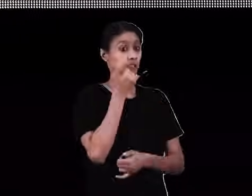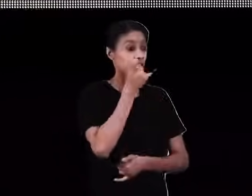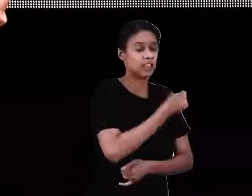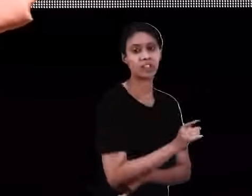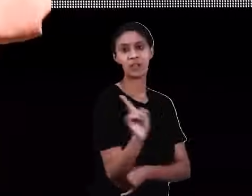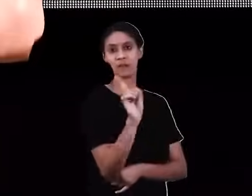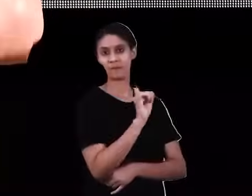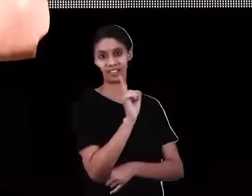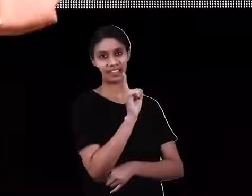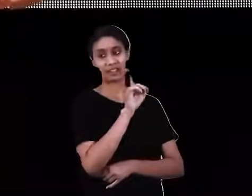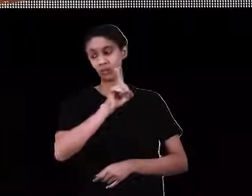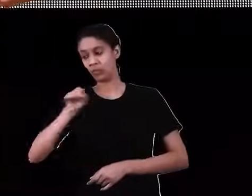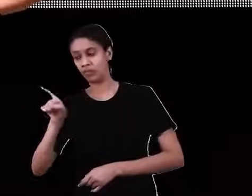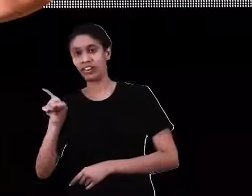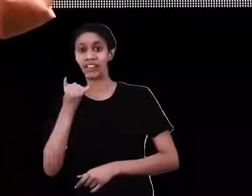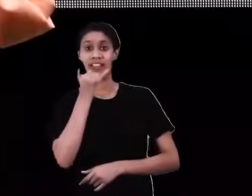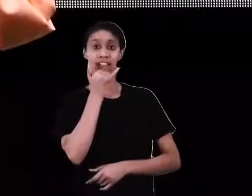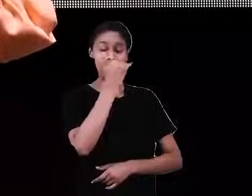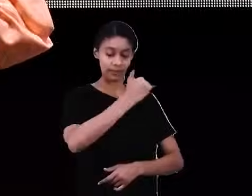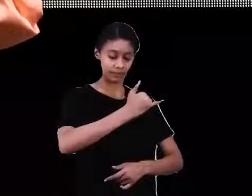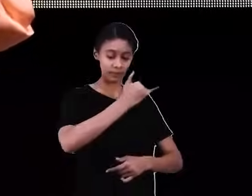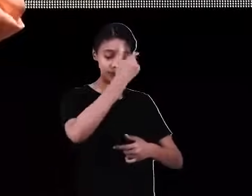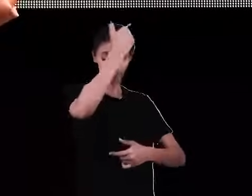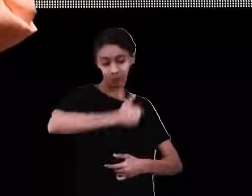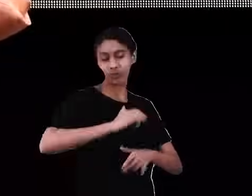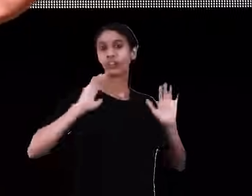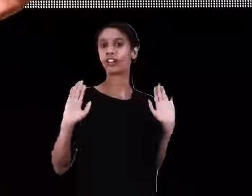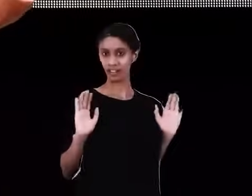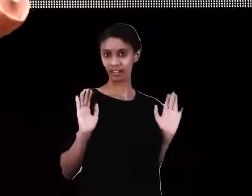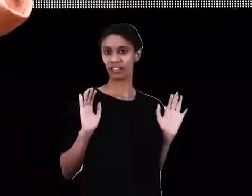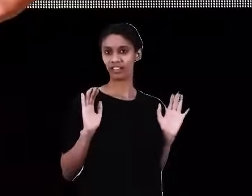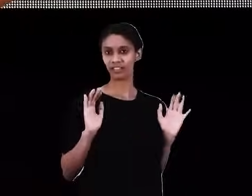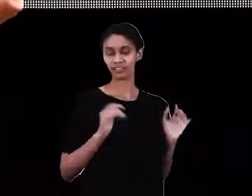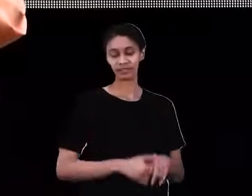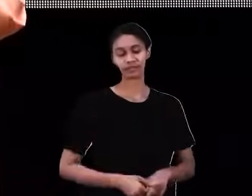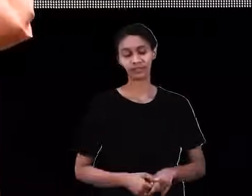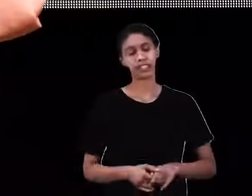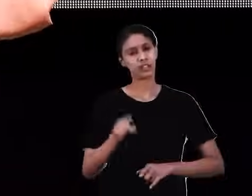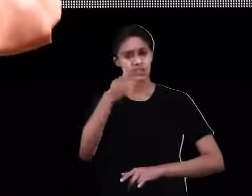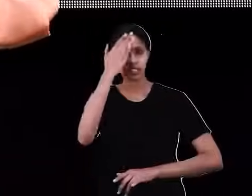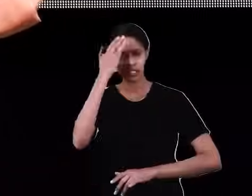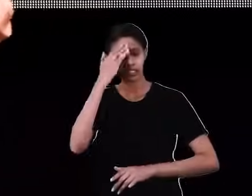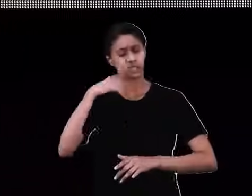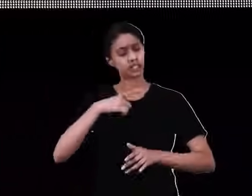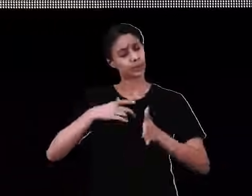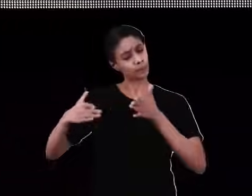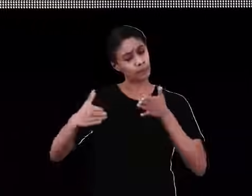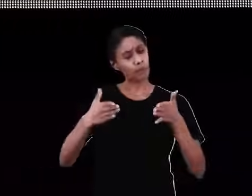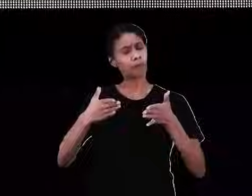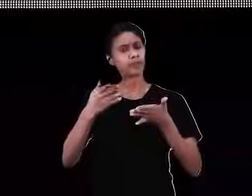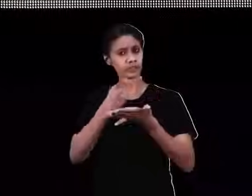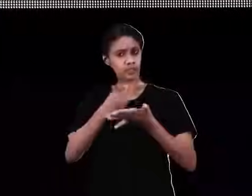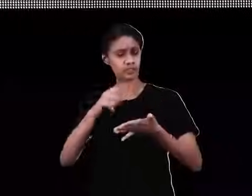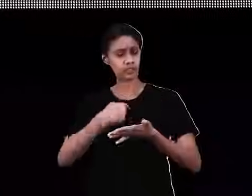Davi por Nabal. Ela pediu perdão a Davi por si mesmo. Você entende que existem momentos na nossa vida